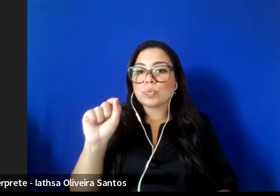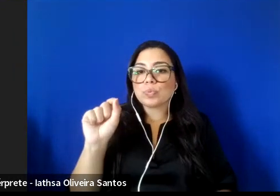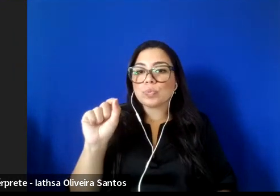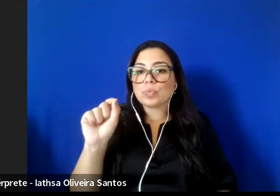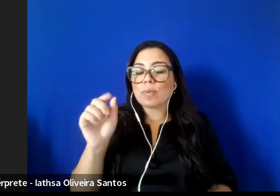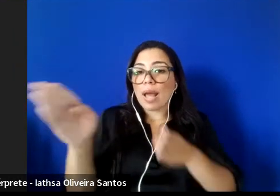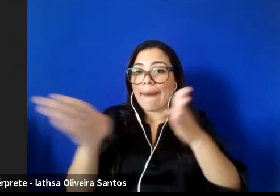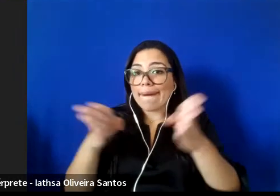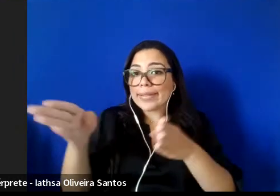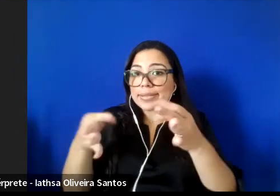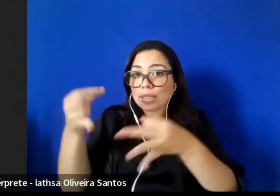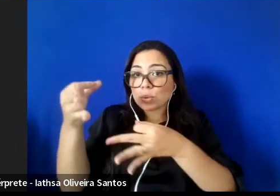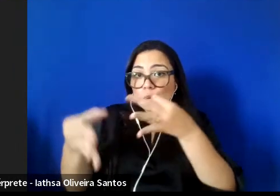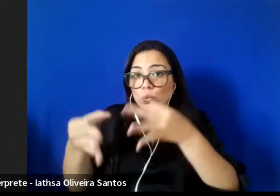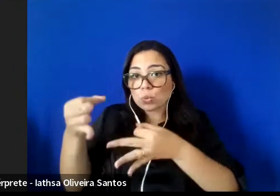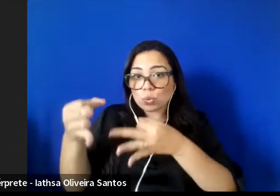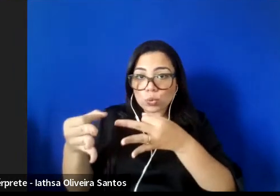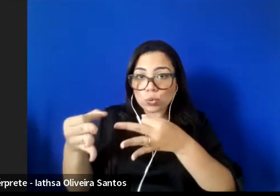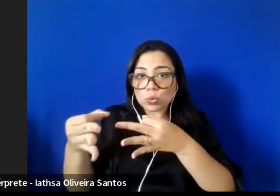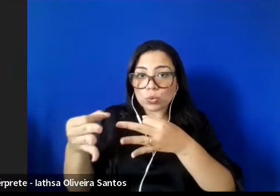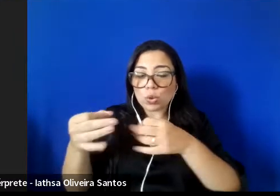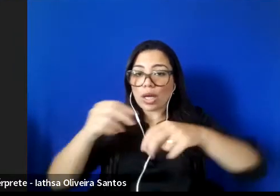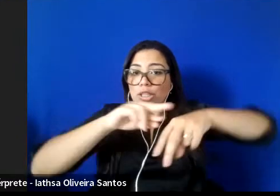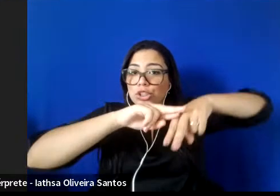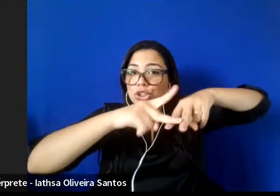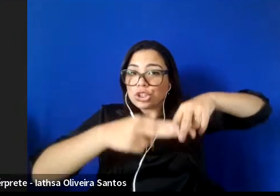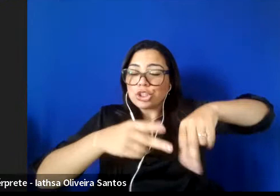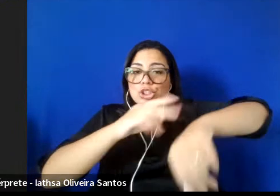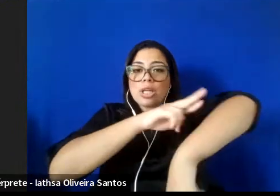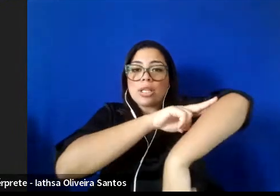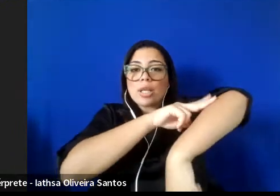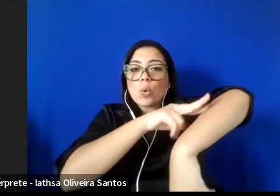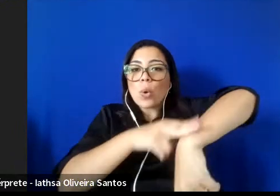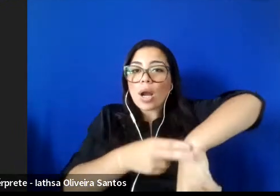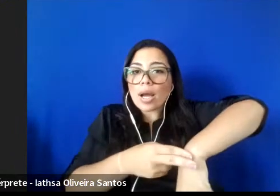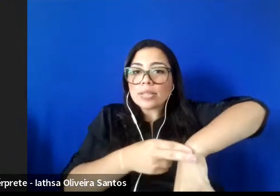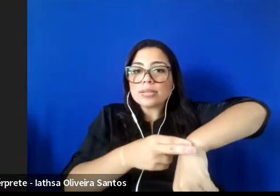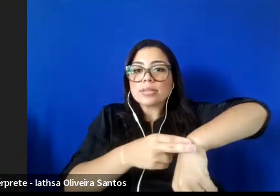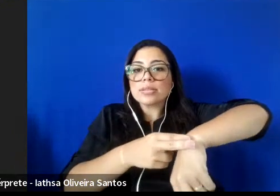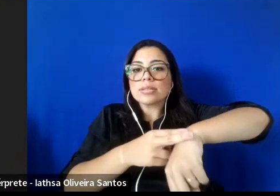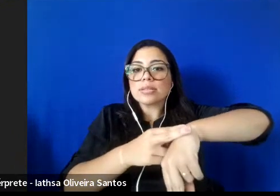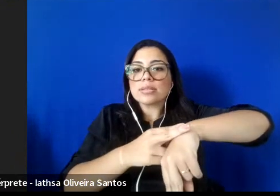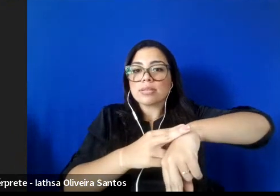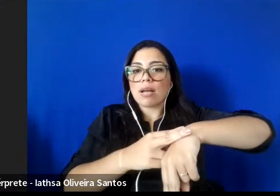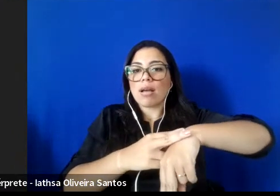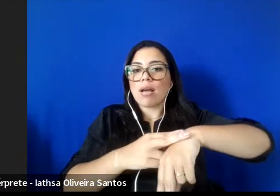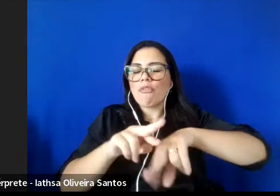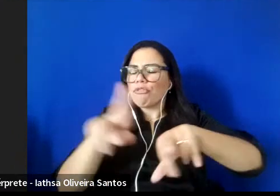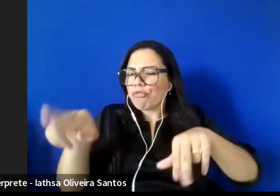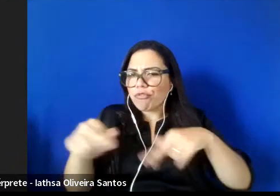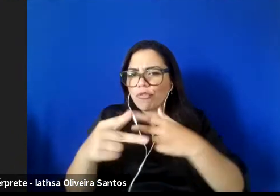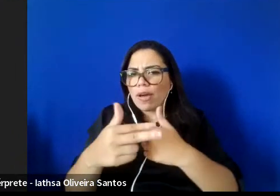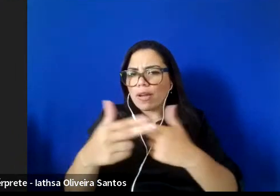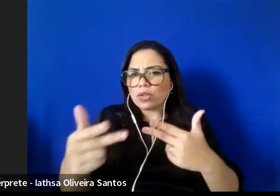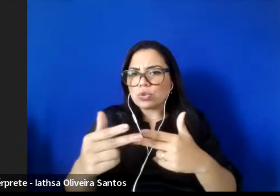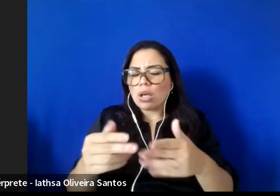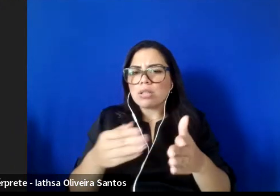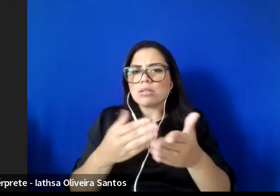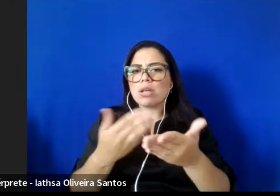acesso à justiça, que trata de gênero, raça, etnia, realmente são